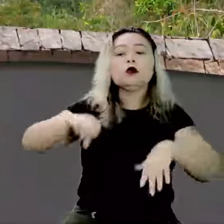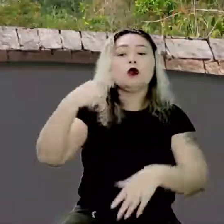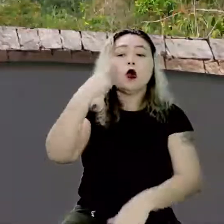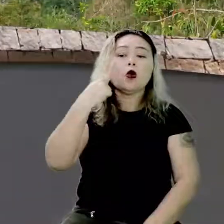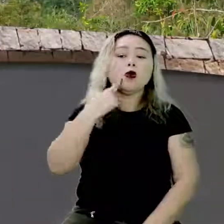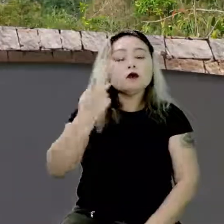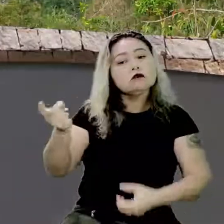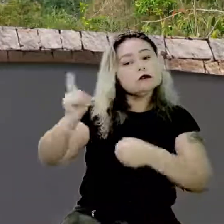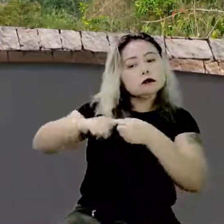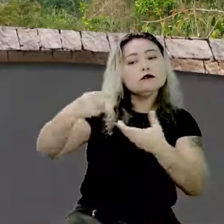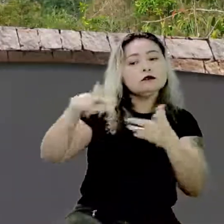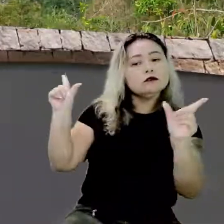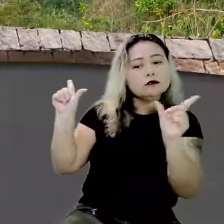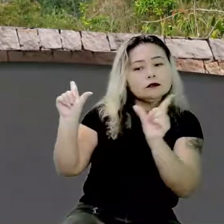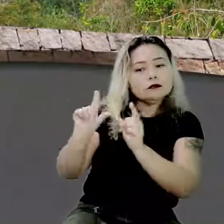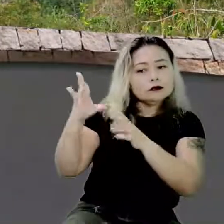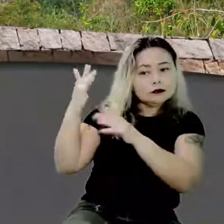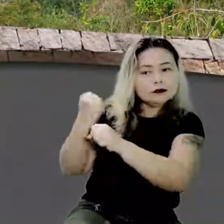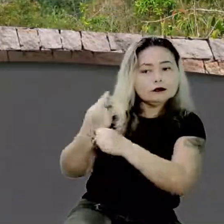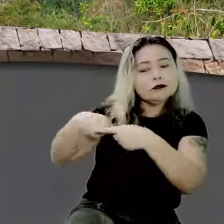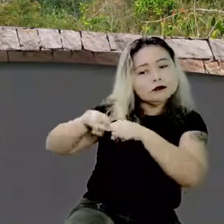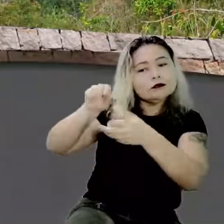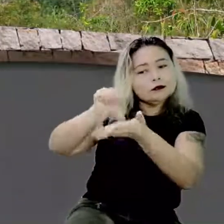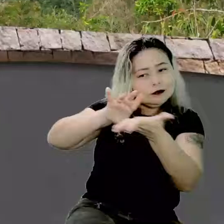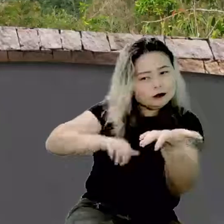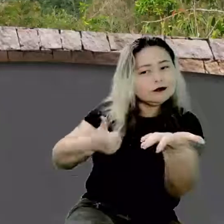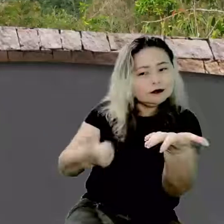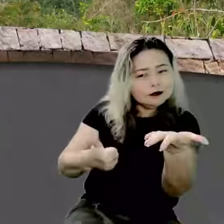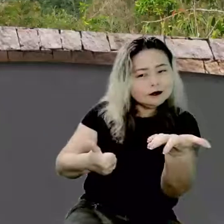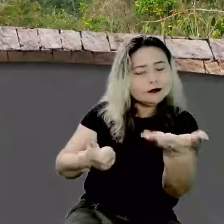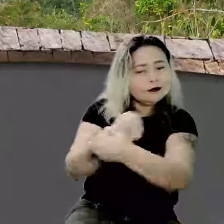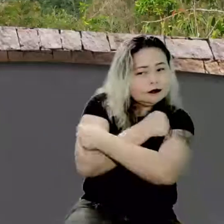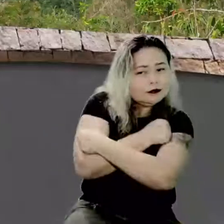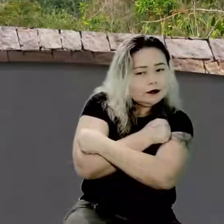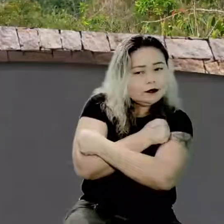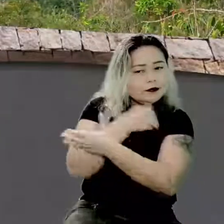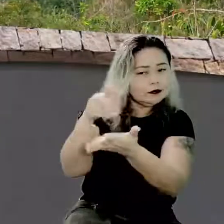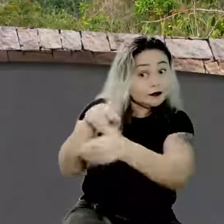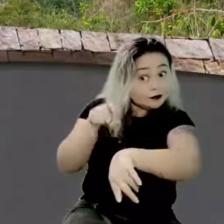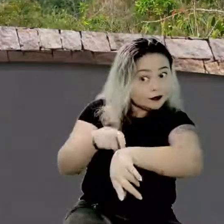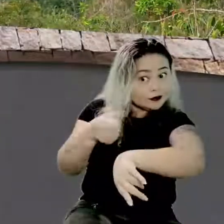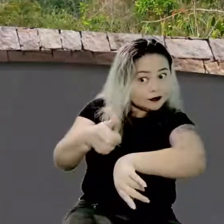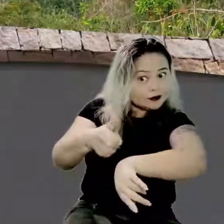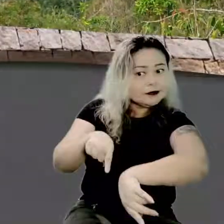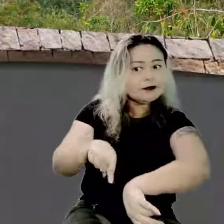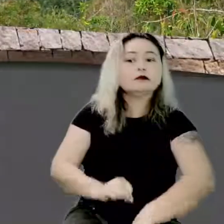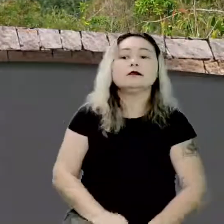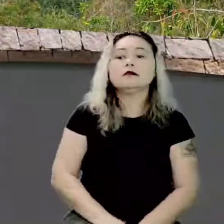gente volta para o nosso resumão e nossas atividades. Beleza? Forte abraço e até daqui a pouco.